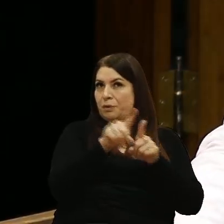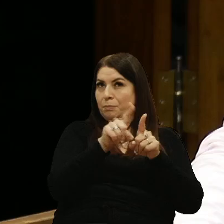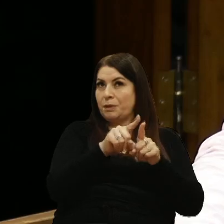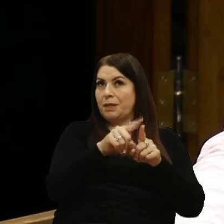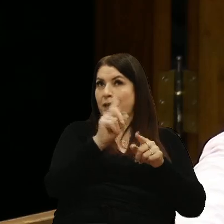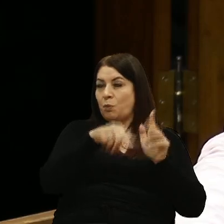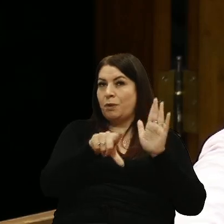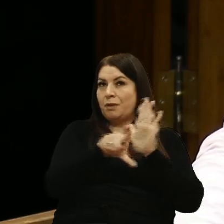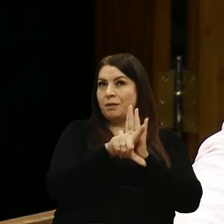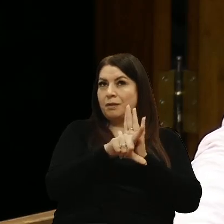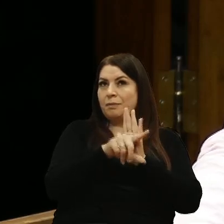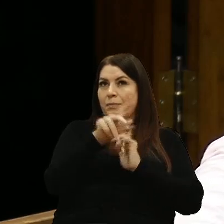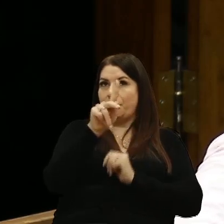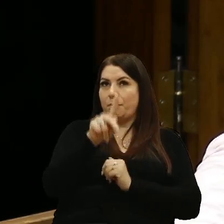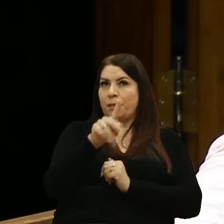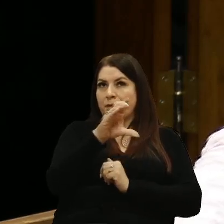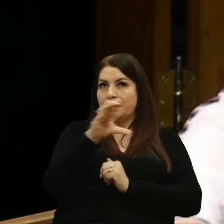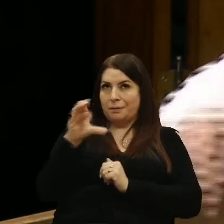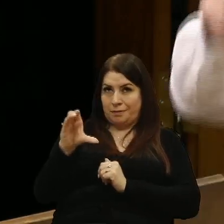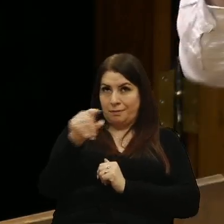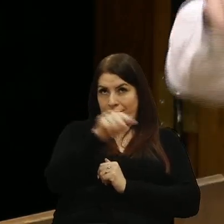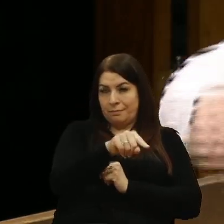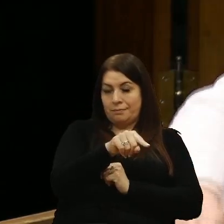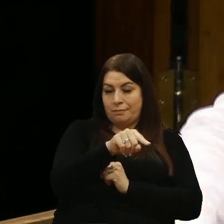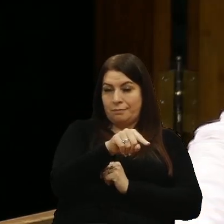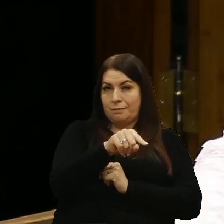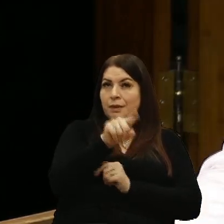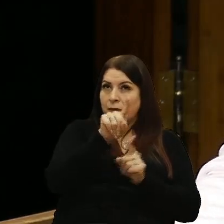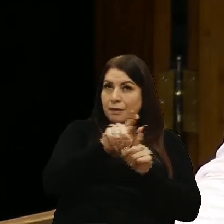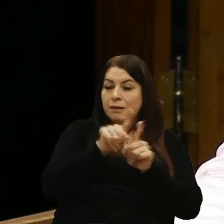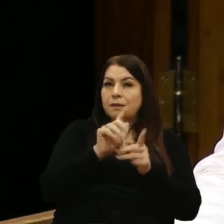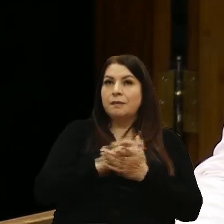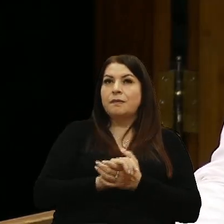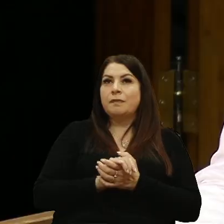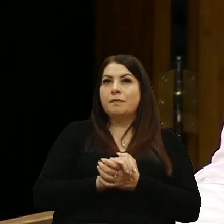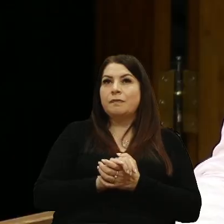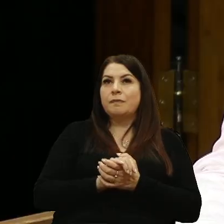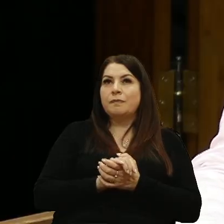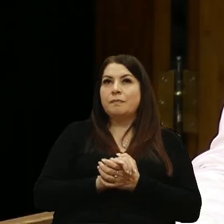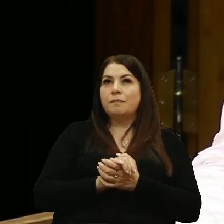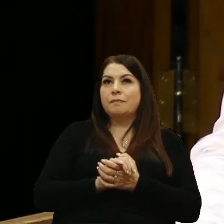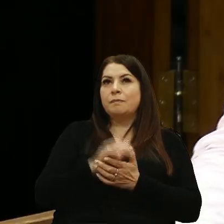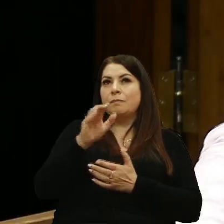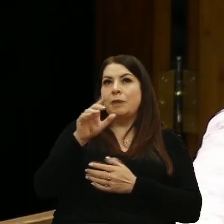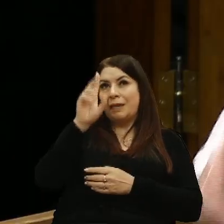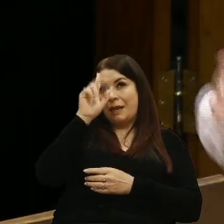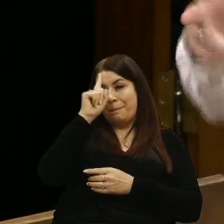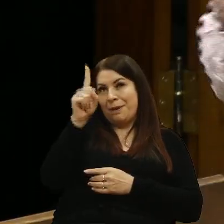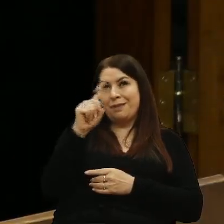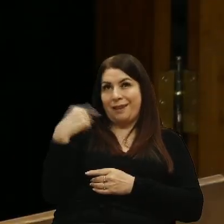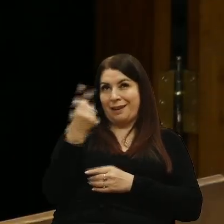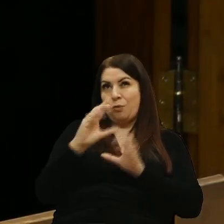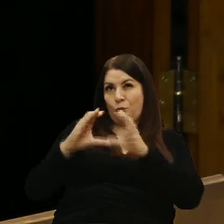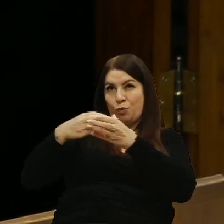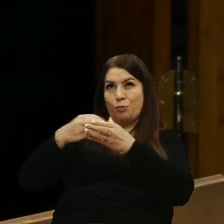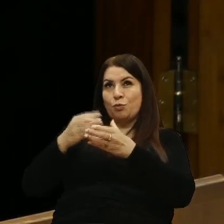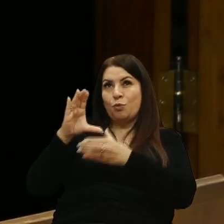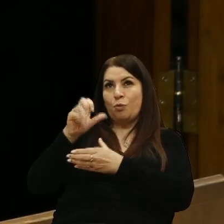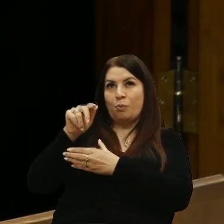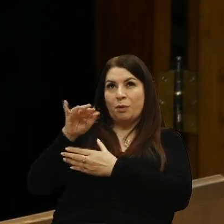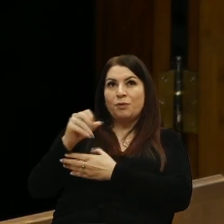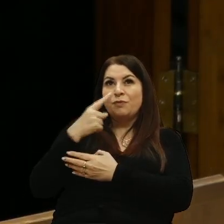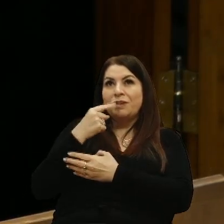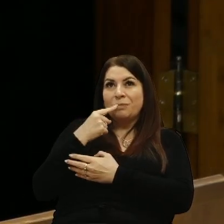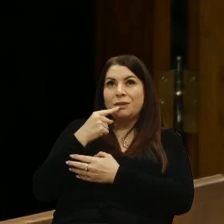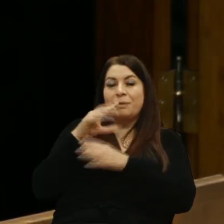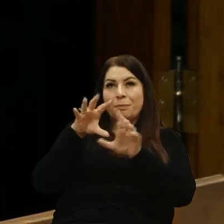ilegal promovido pelo PCC, um garimpo ilegal pelo Comando Vermelho. E depois da apreensão desse ouro